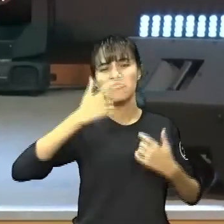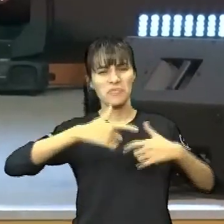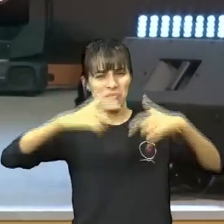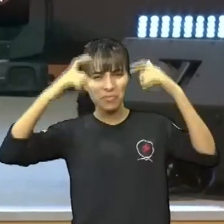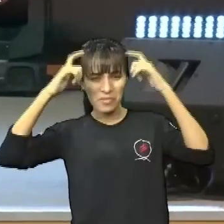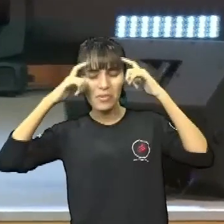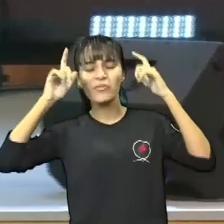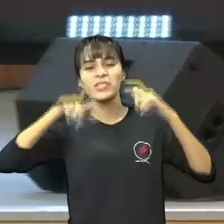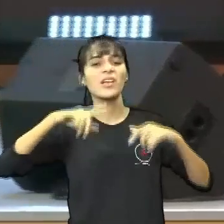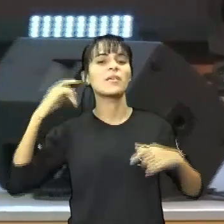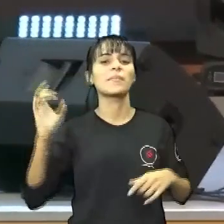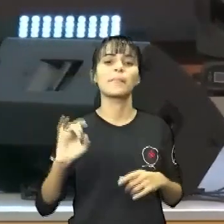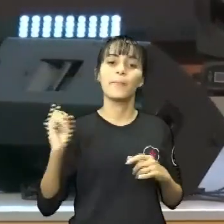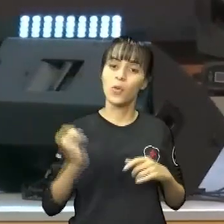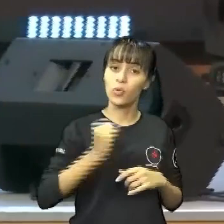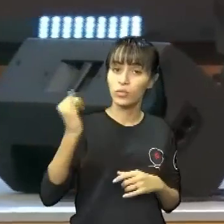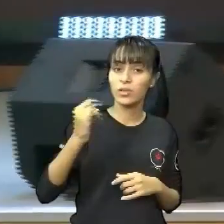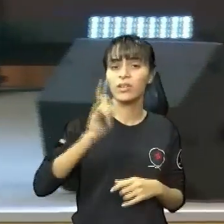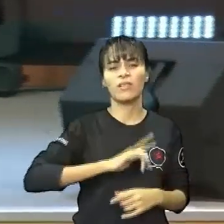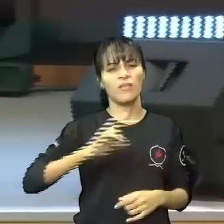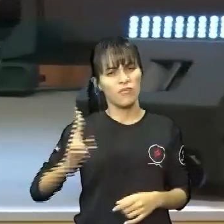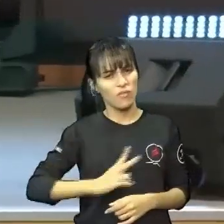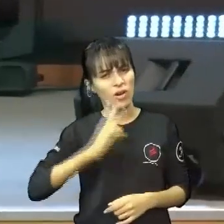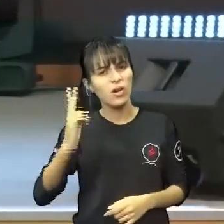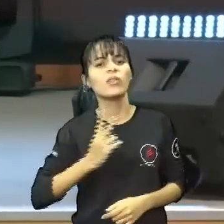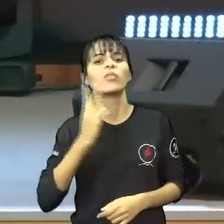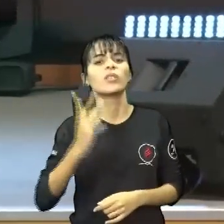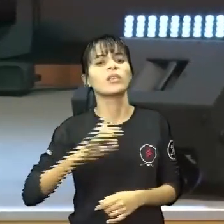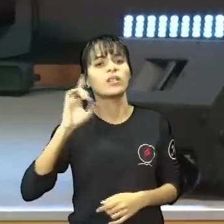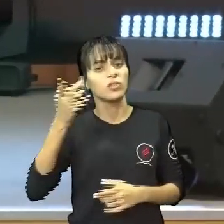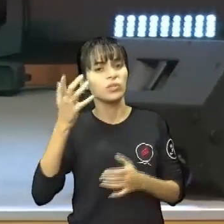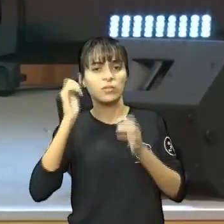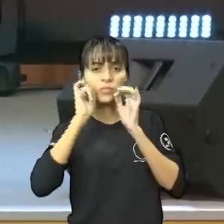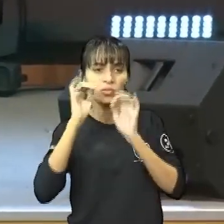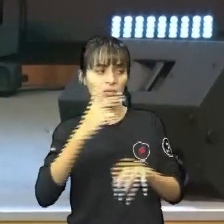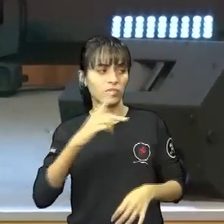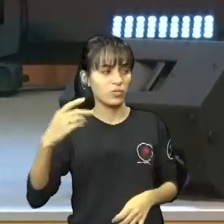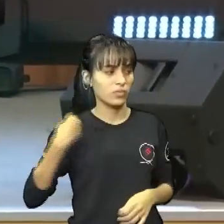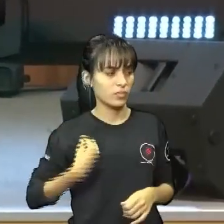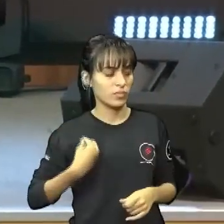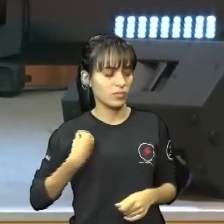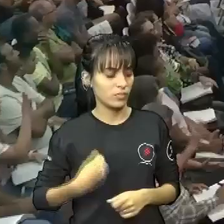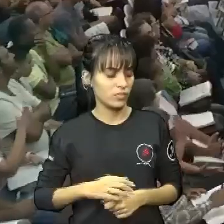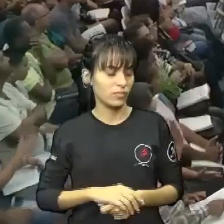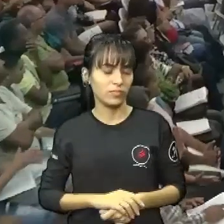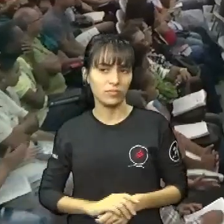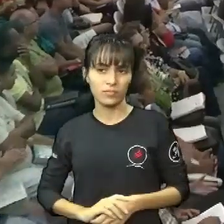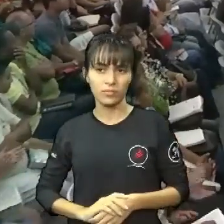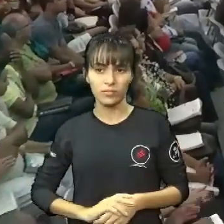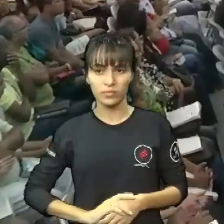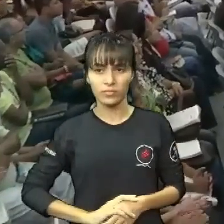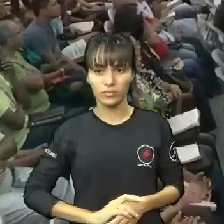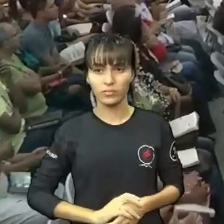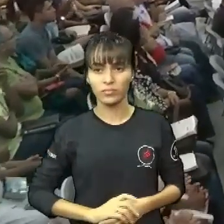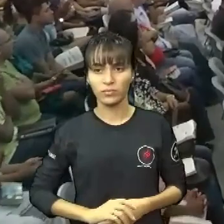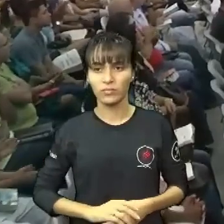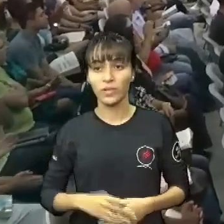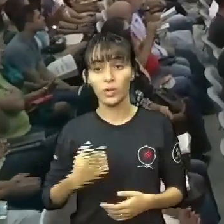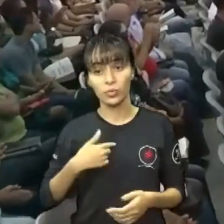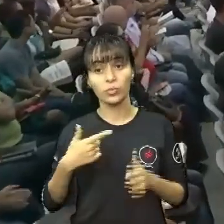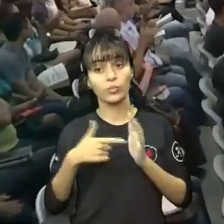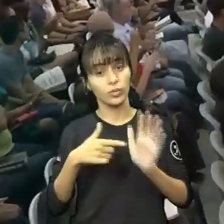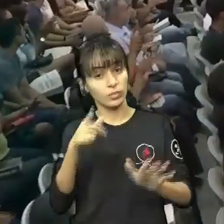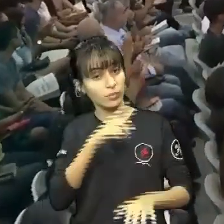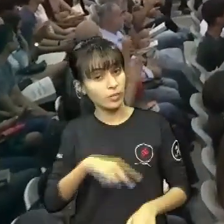importante você tem muito valor e Deus quer abençoar sua vida Eu Tô mostrando